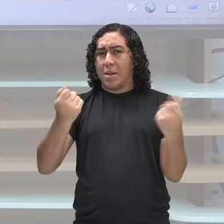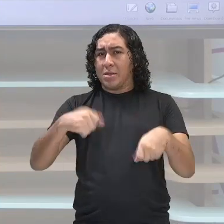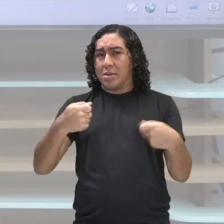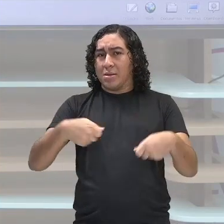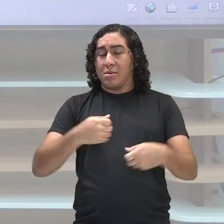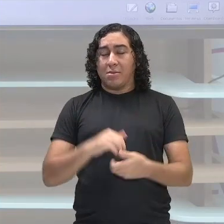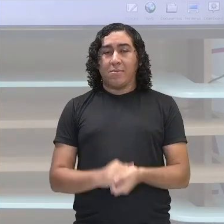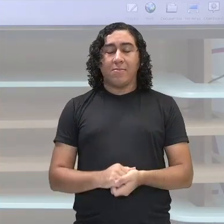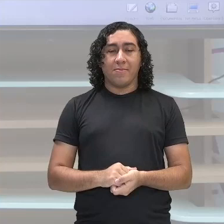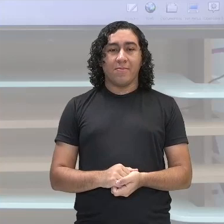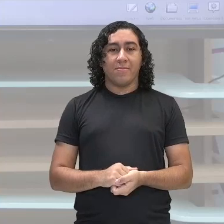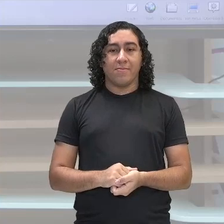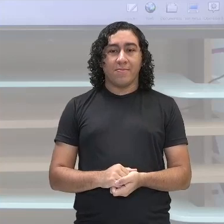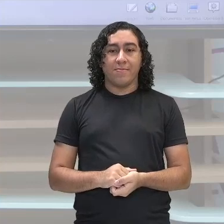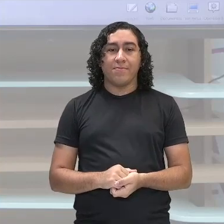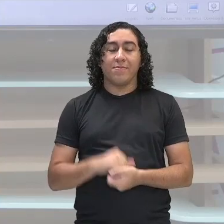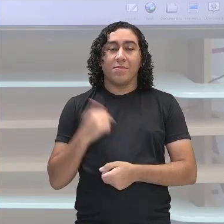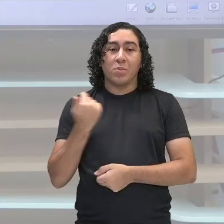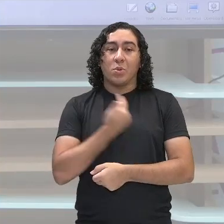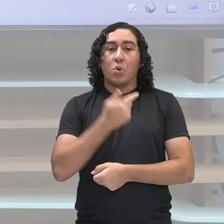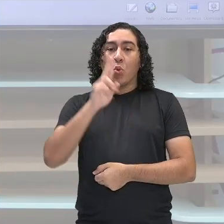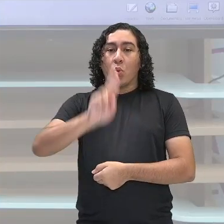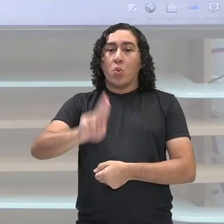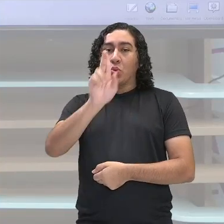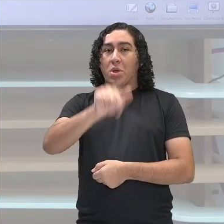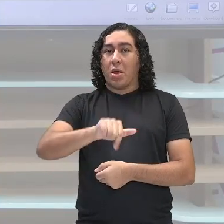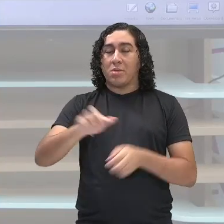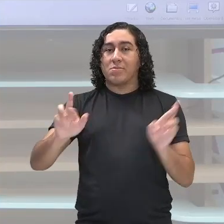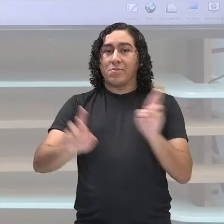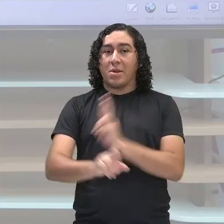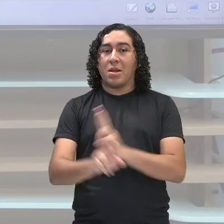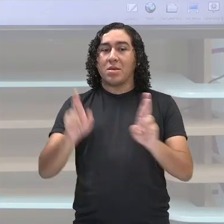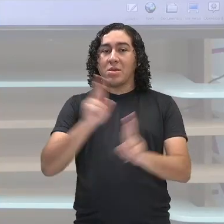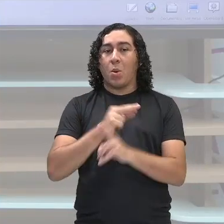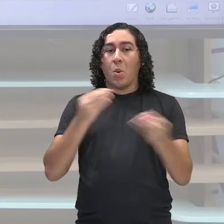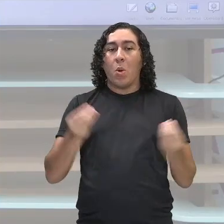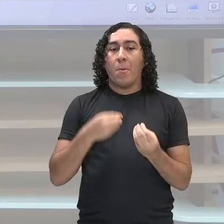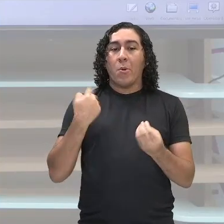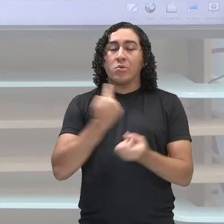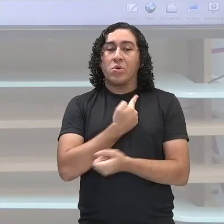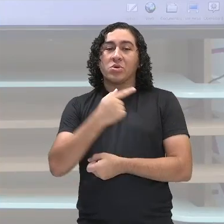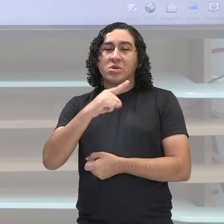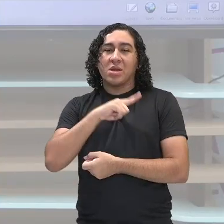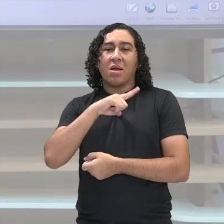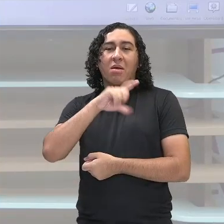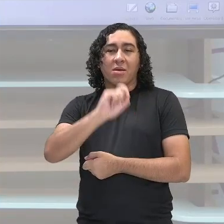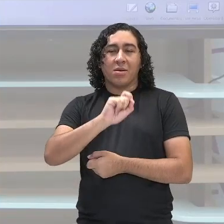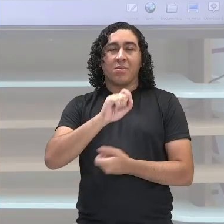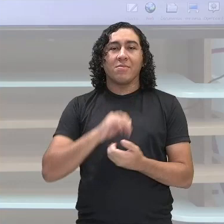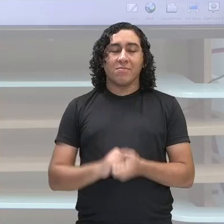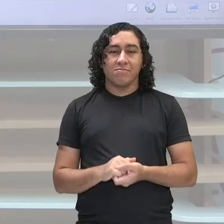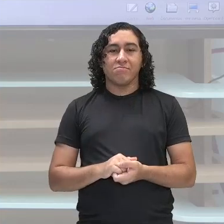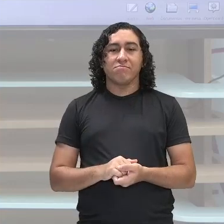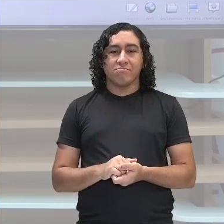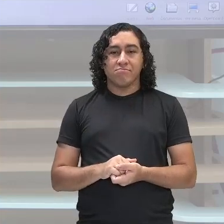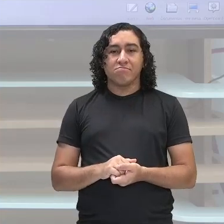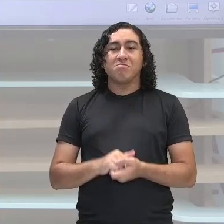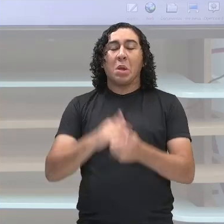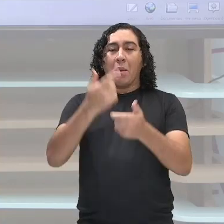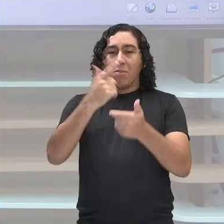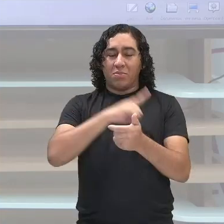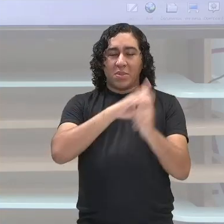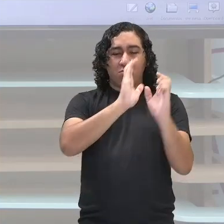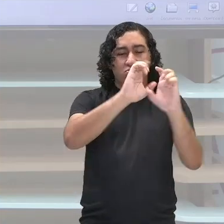Na verdade, a gente vai precisar utilizar essas relações quando a gente estiver trabalhando com problemas um pouco mais elaborados. Ali a gente tem uma